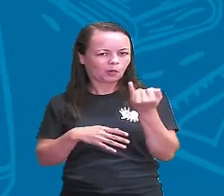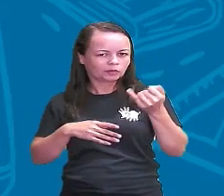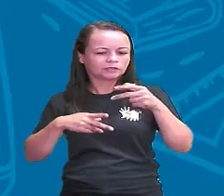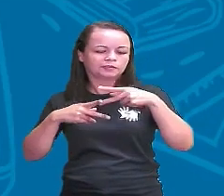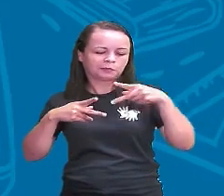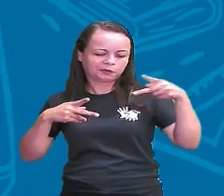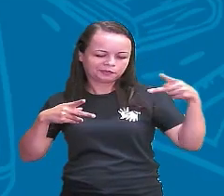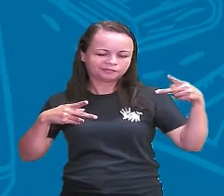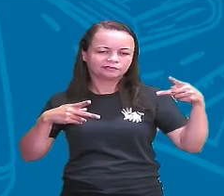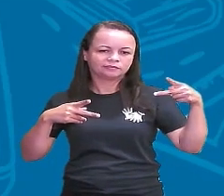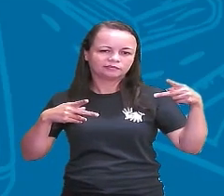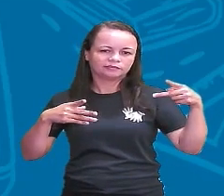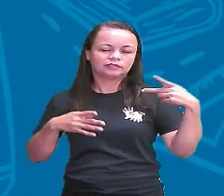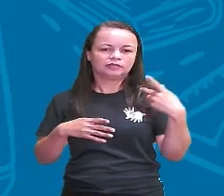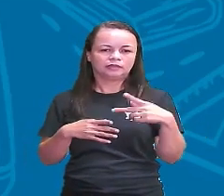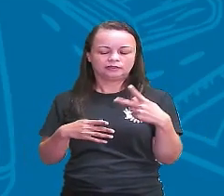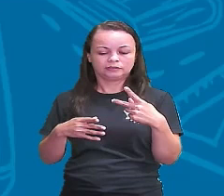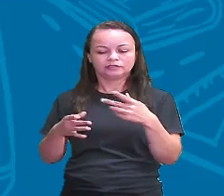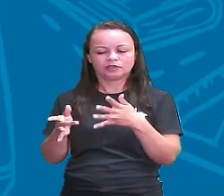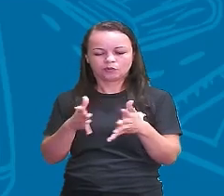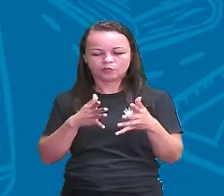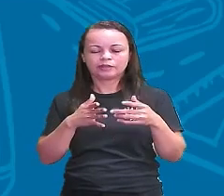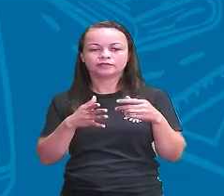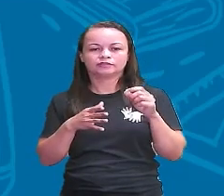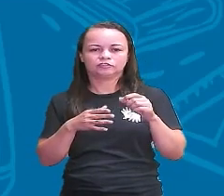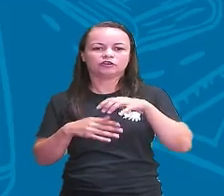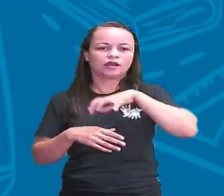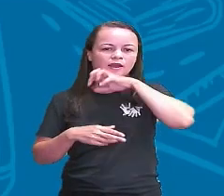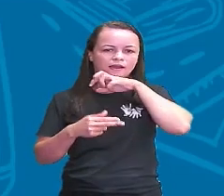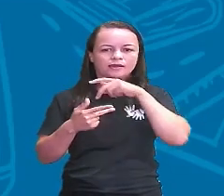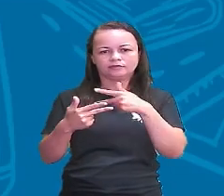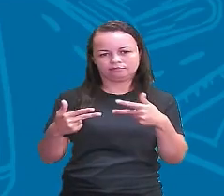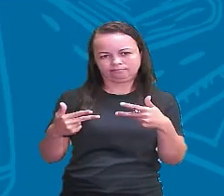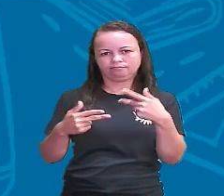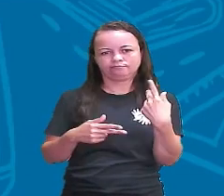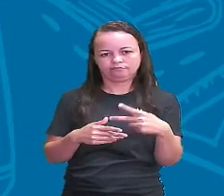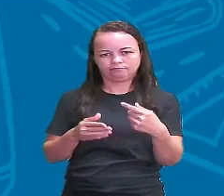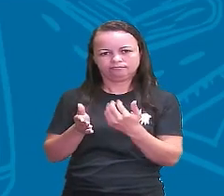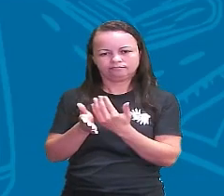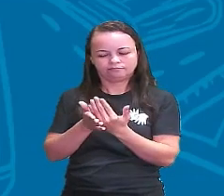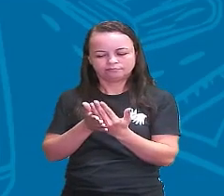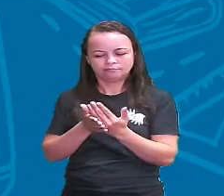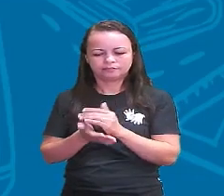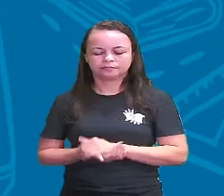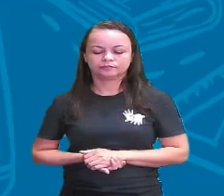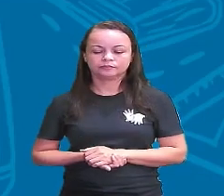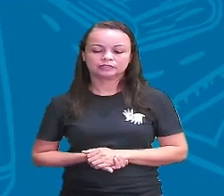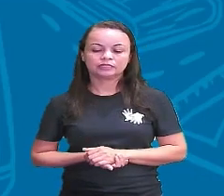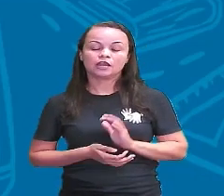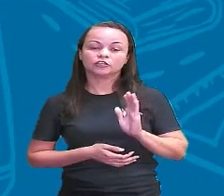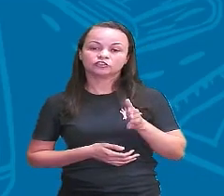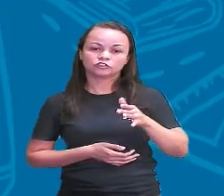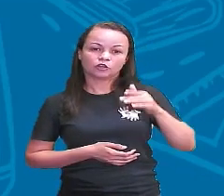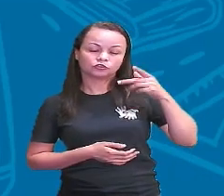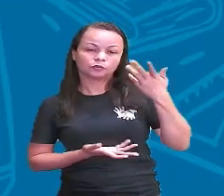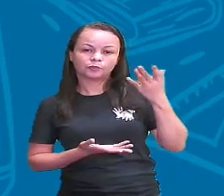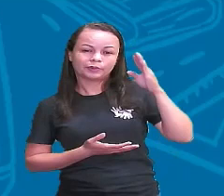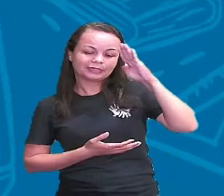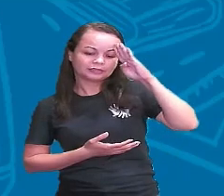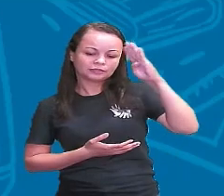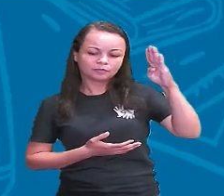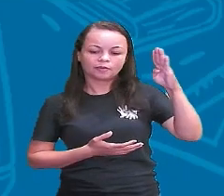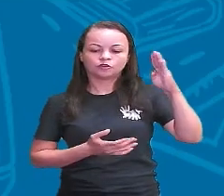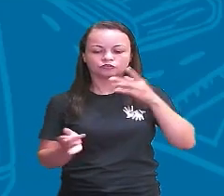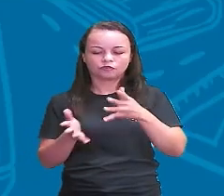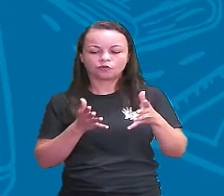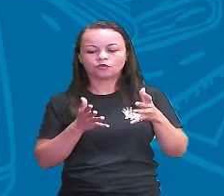de proteína são os alimentos de origem animal. Já as principais fontes daquele outro componente que eu